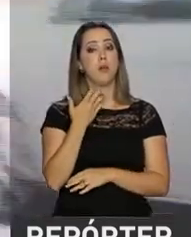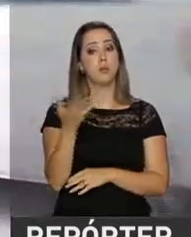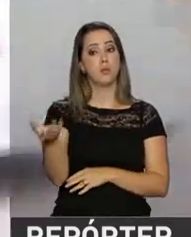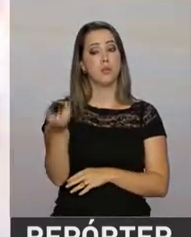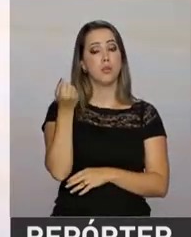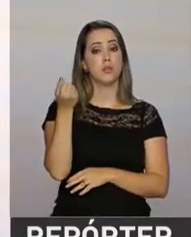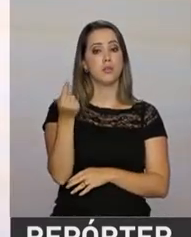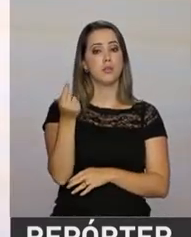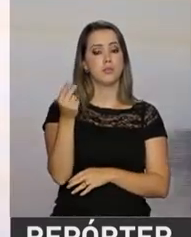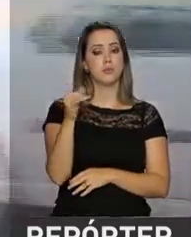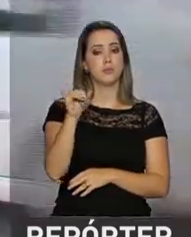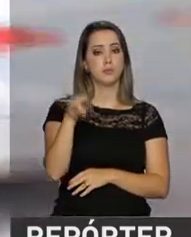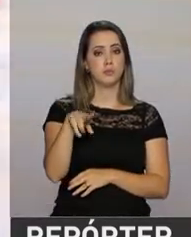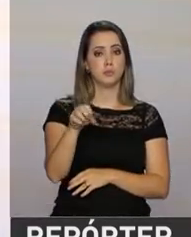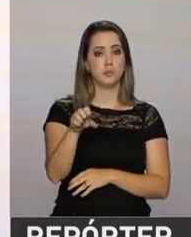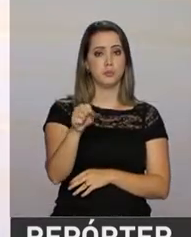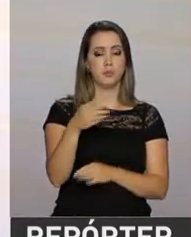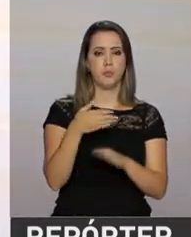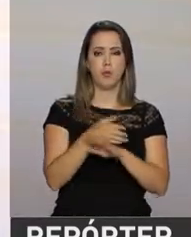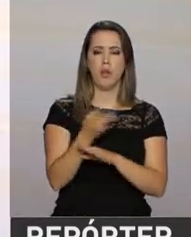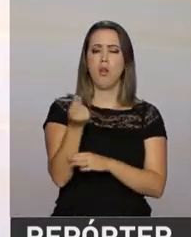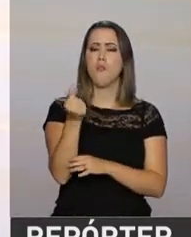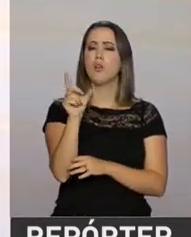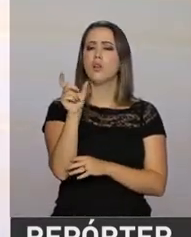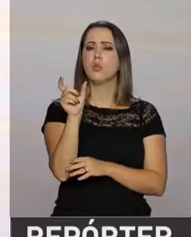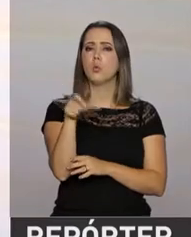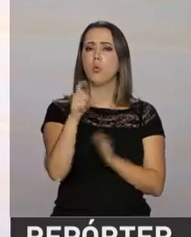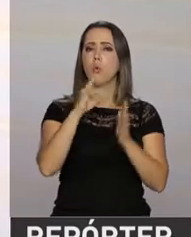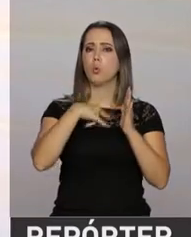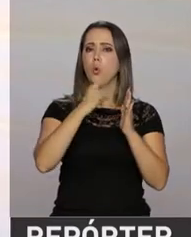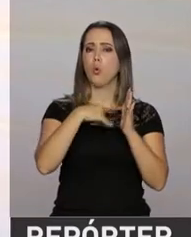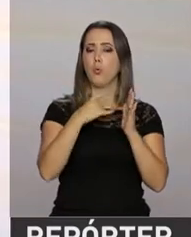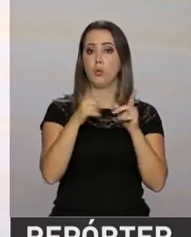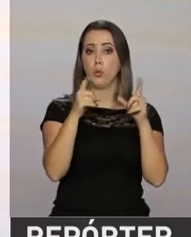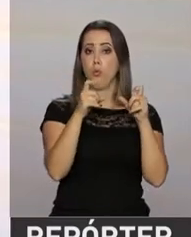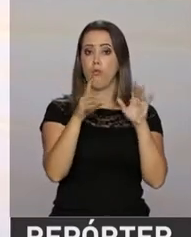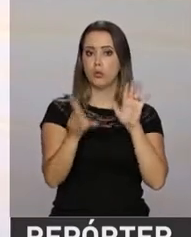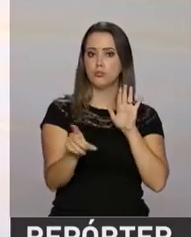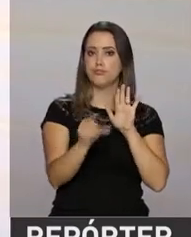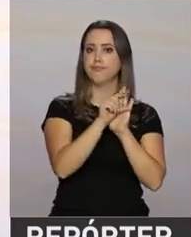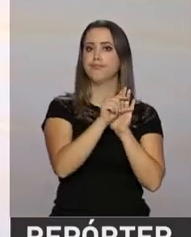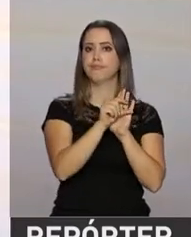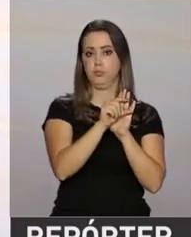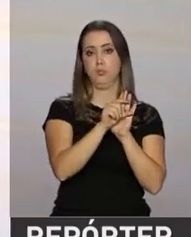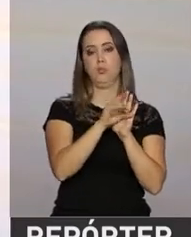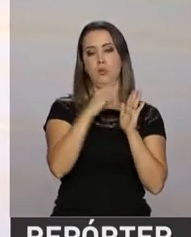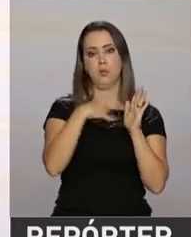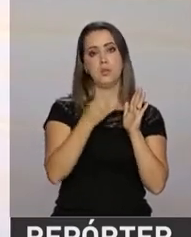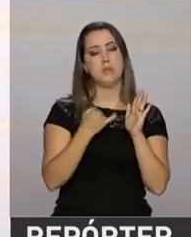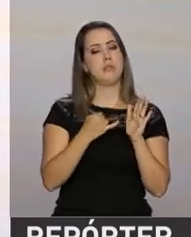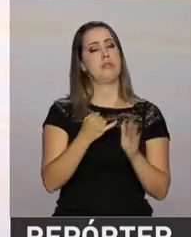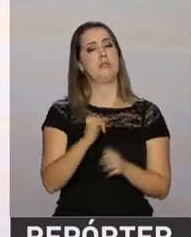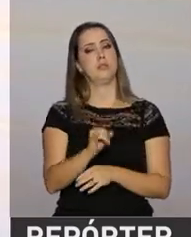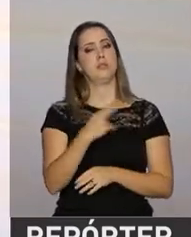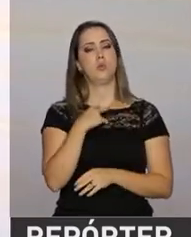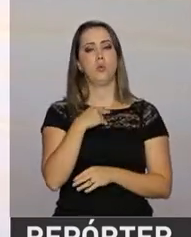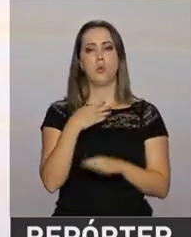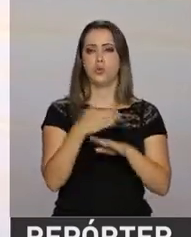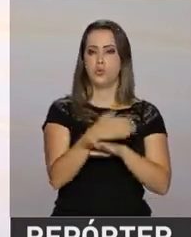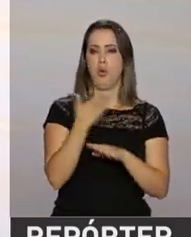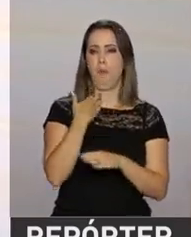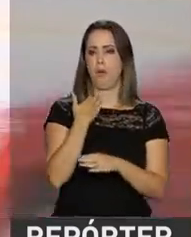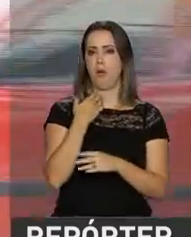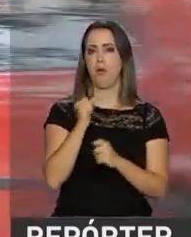o benefício levando um documento com foto quem não puder ir a uma agência bancária por motivo de saúde